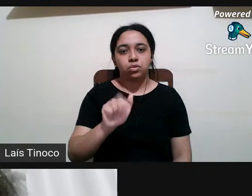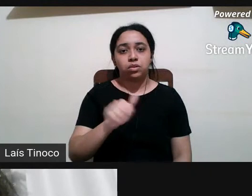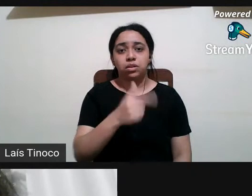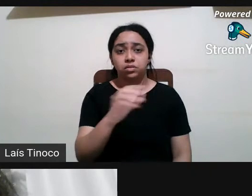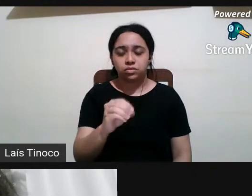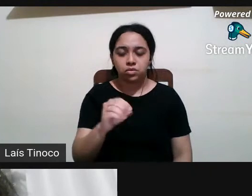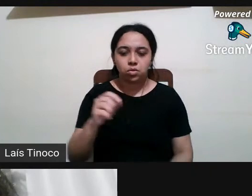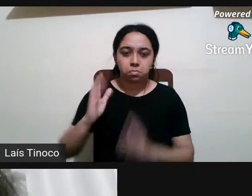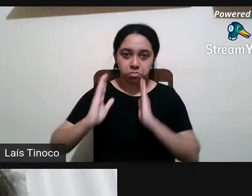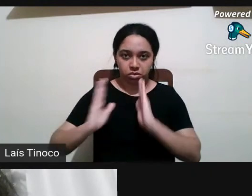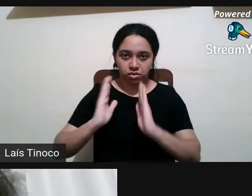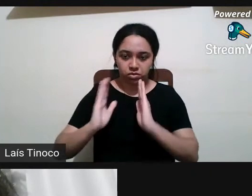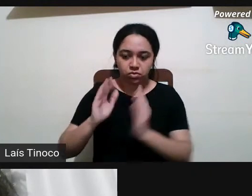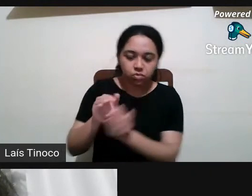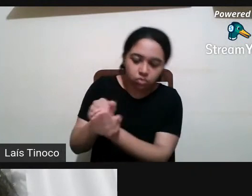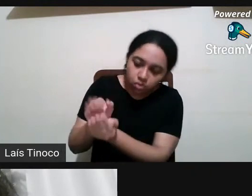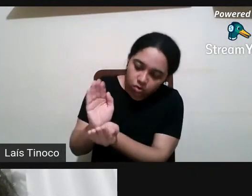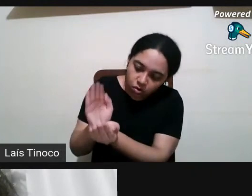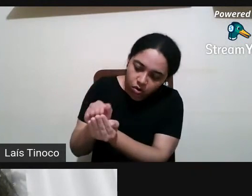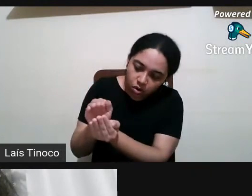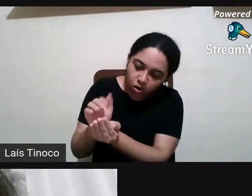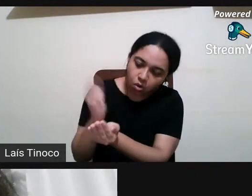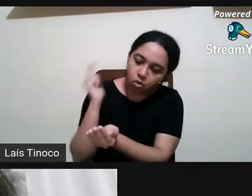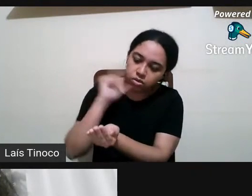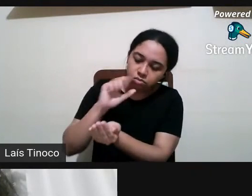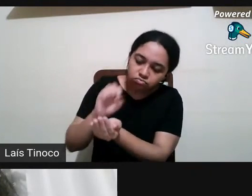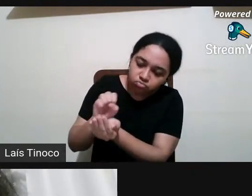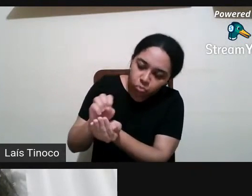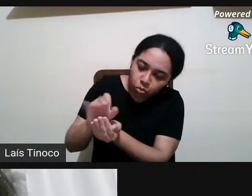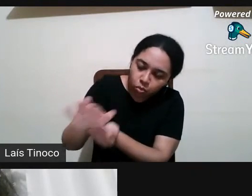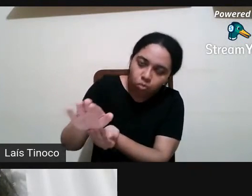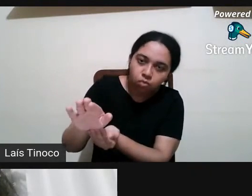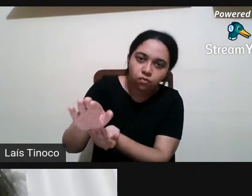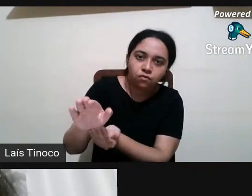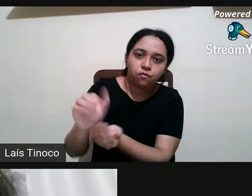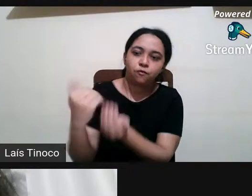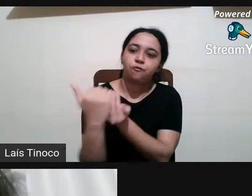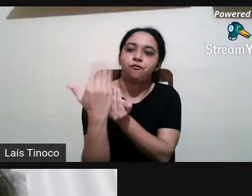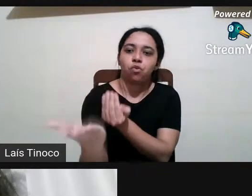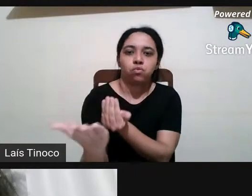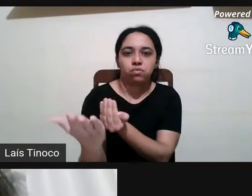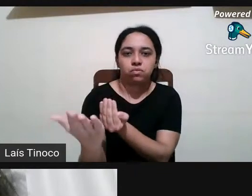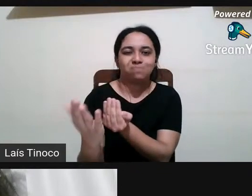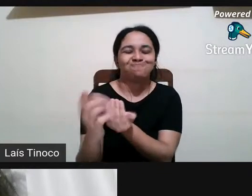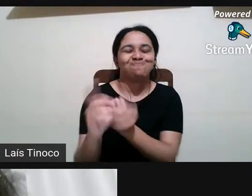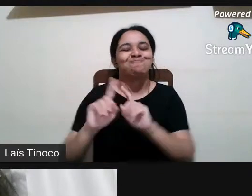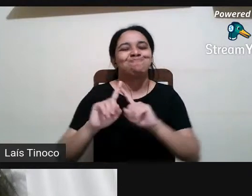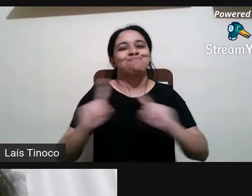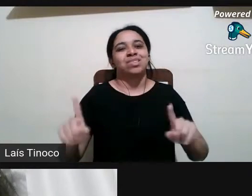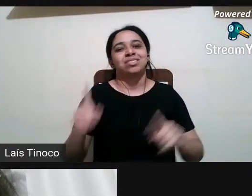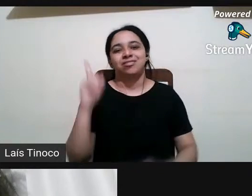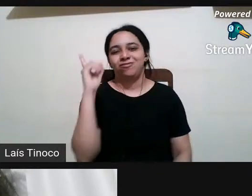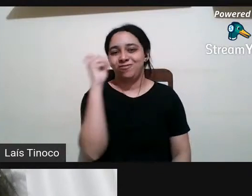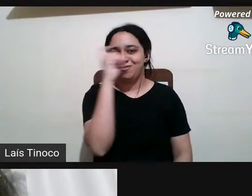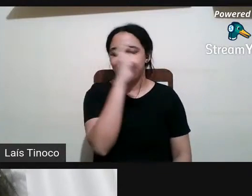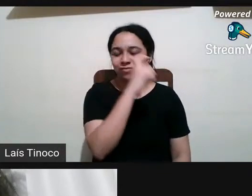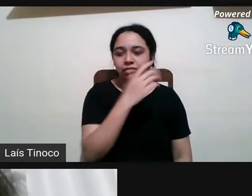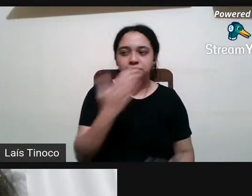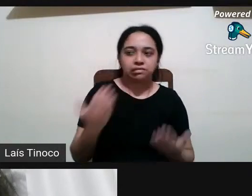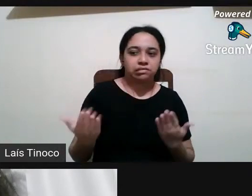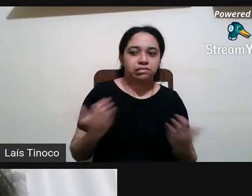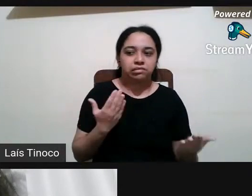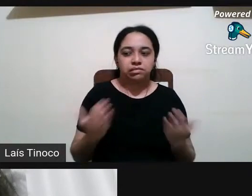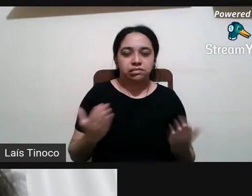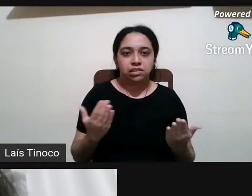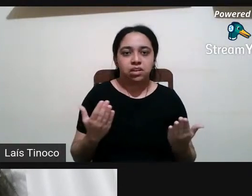ostra consiga expelir aquele microplástico. Mas lembra que é muito difícil você dimensionar nisso, porque a ostra